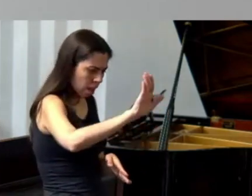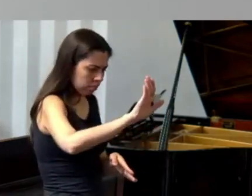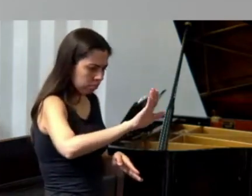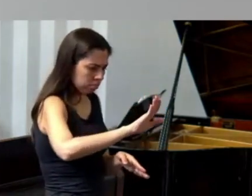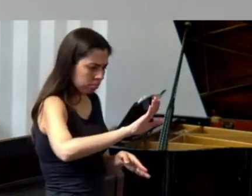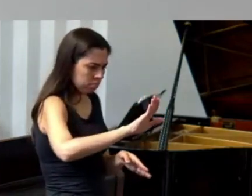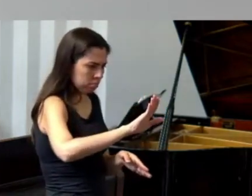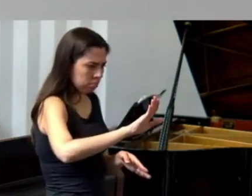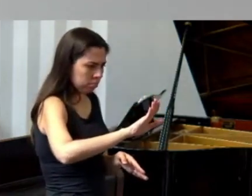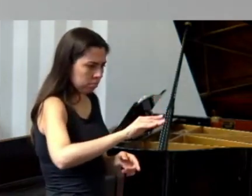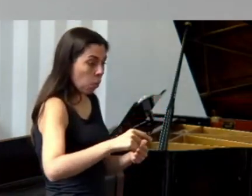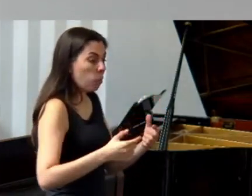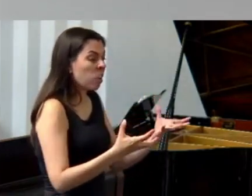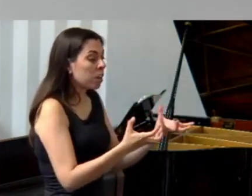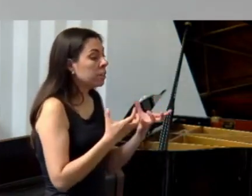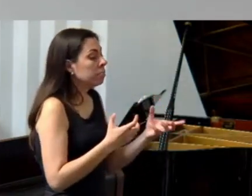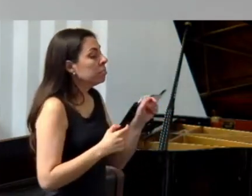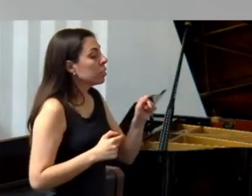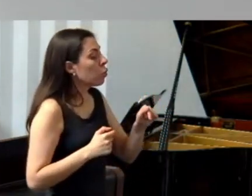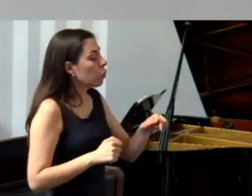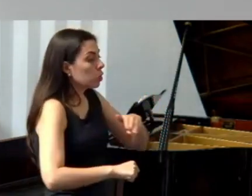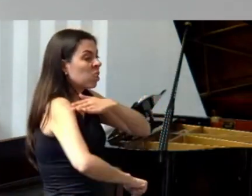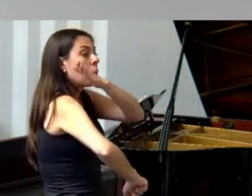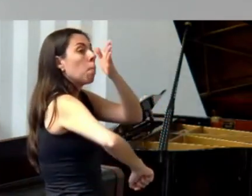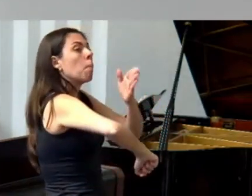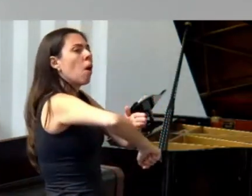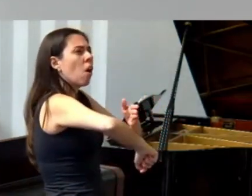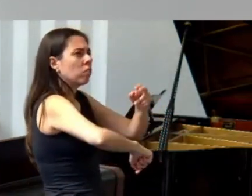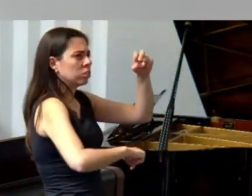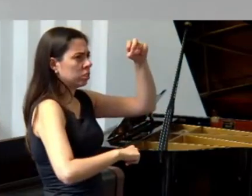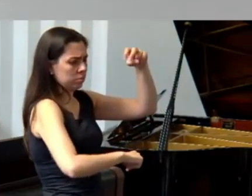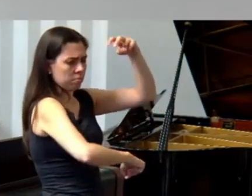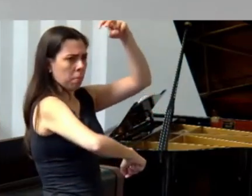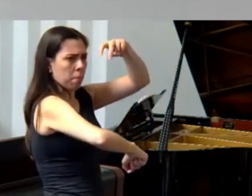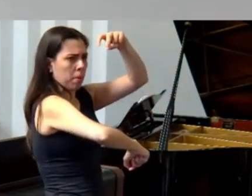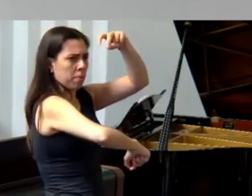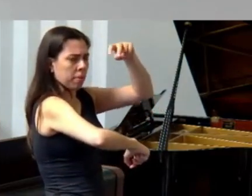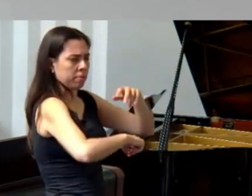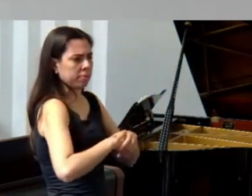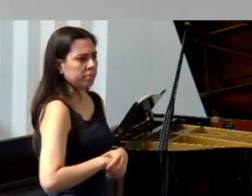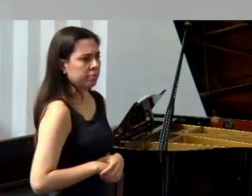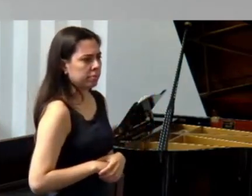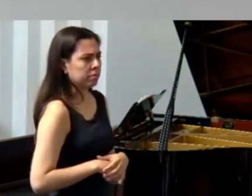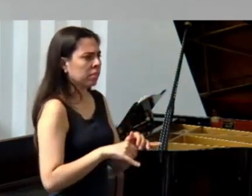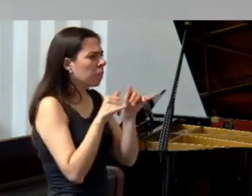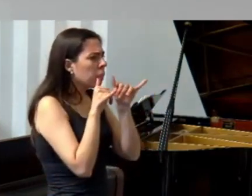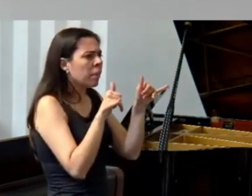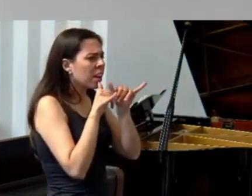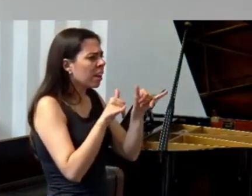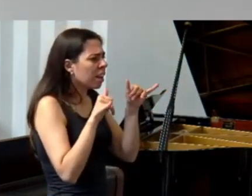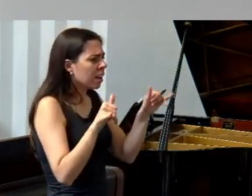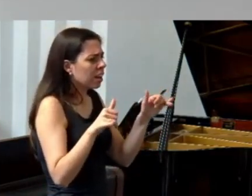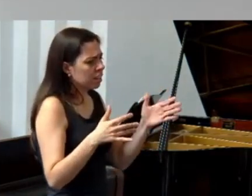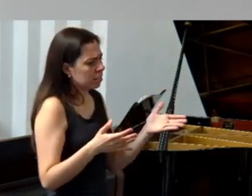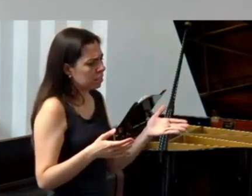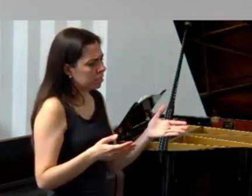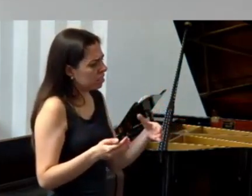aí. Quero você em cima. Sai dessa caverna. Deus fala com ele: o que você está fazendo